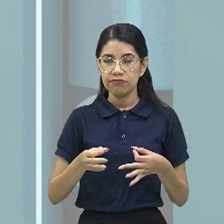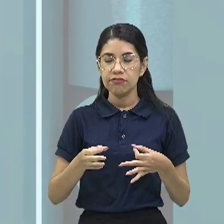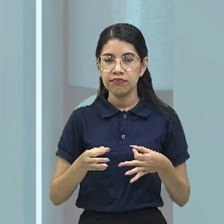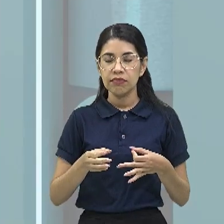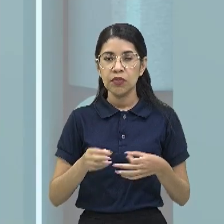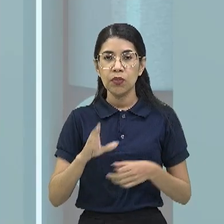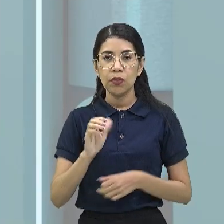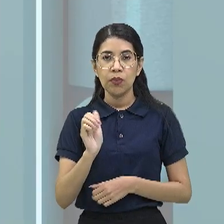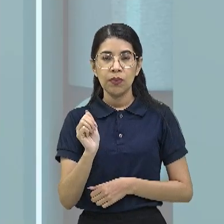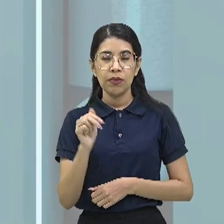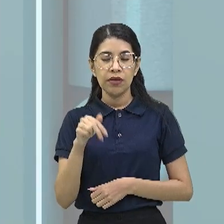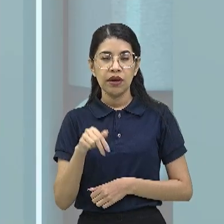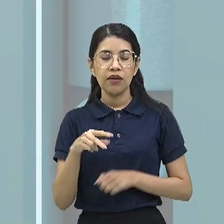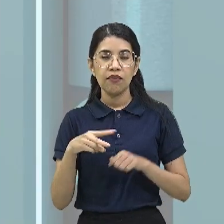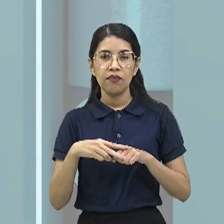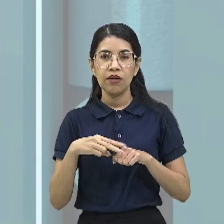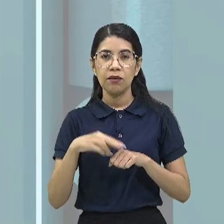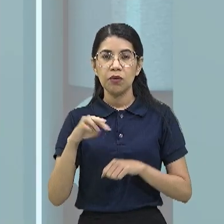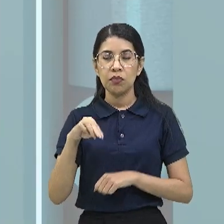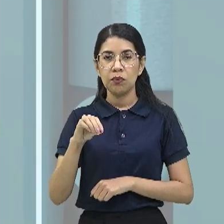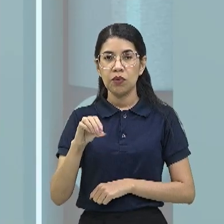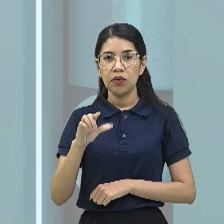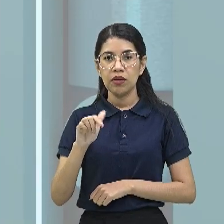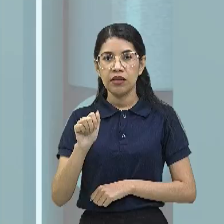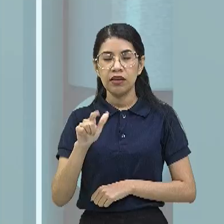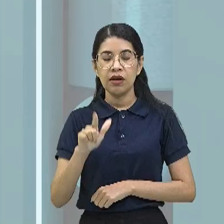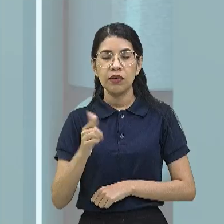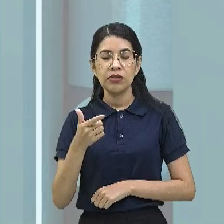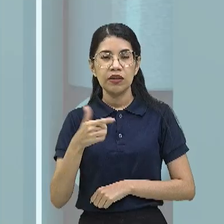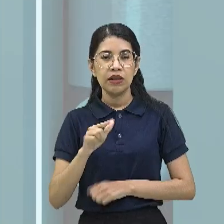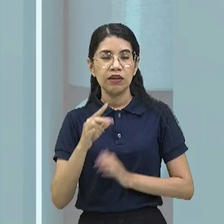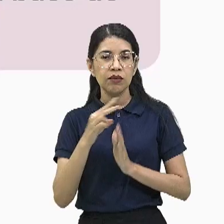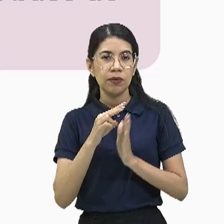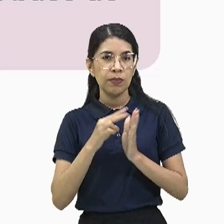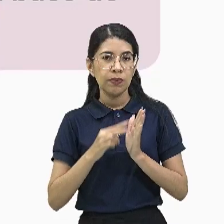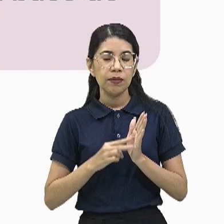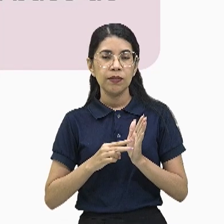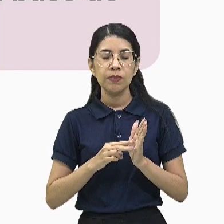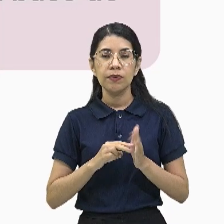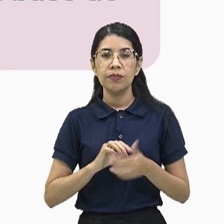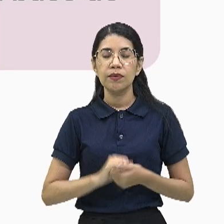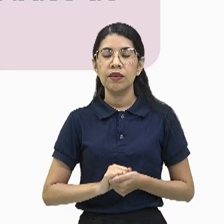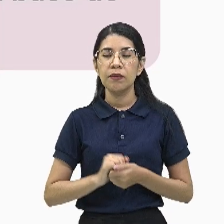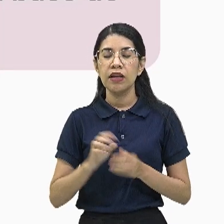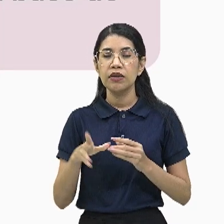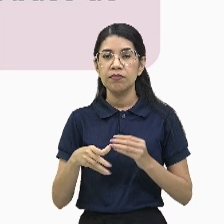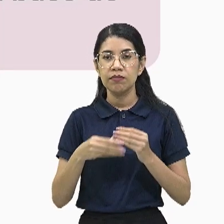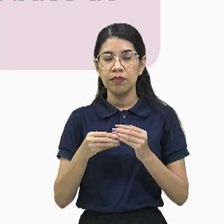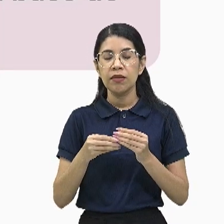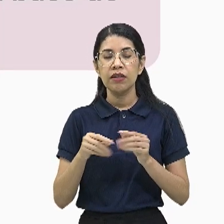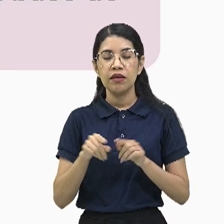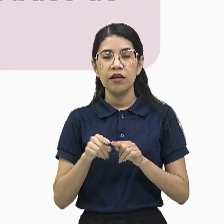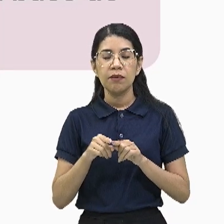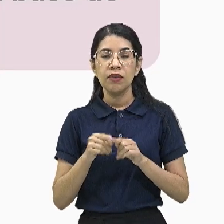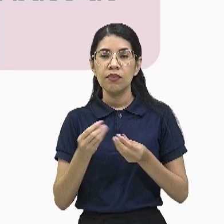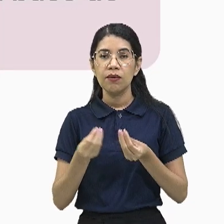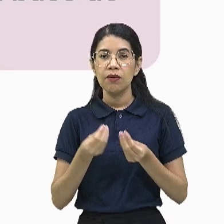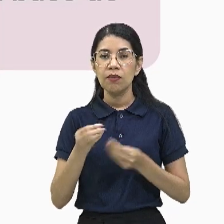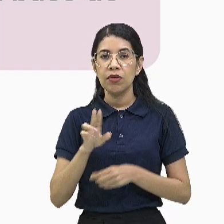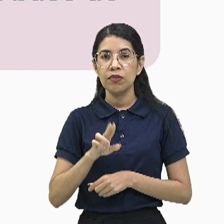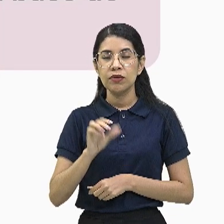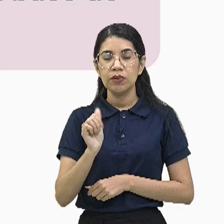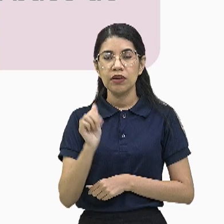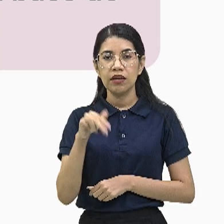é um verbo modal. Vamos ler mais um pouquinho sobre os verbos modais. Eu já comento para vocês o uso do can I have de